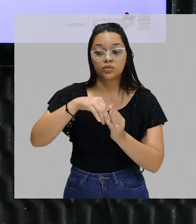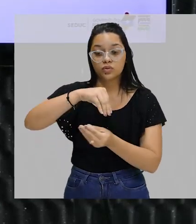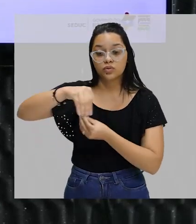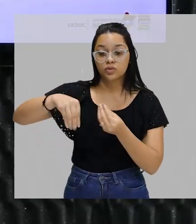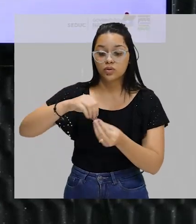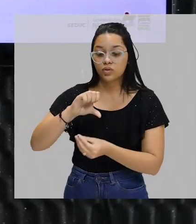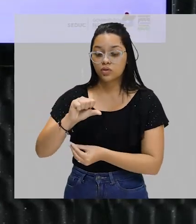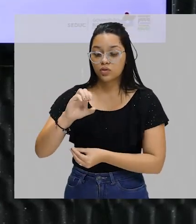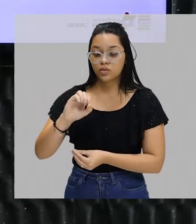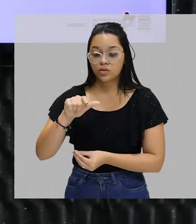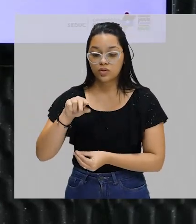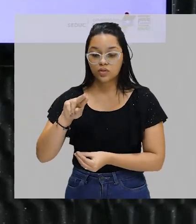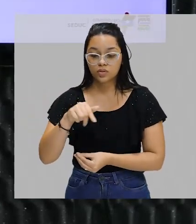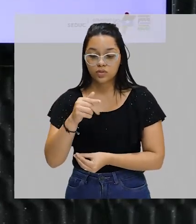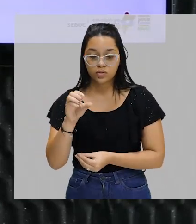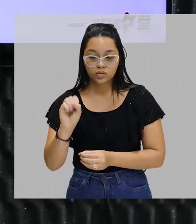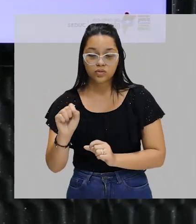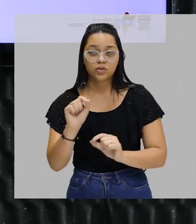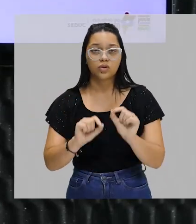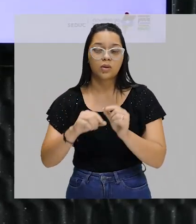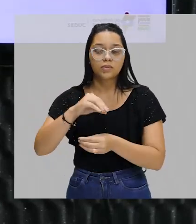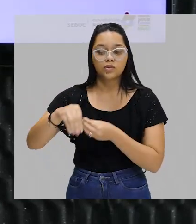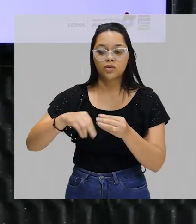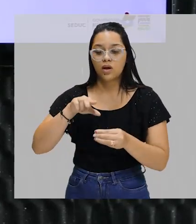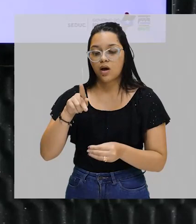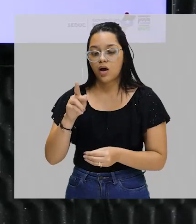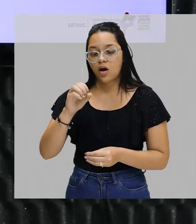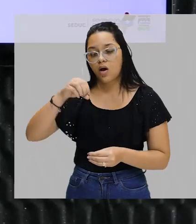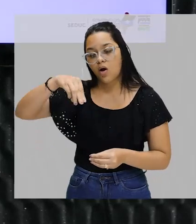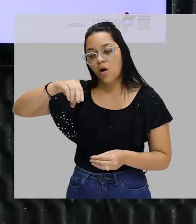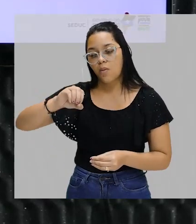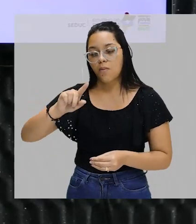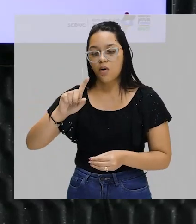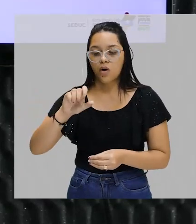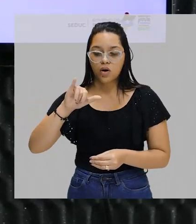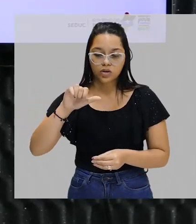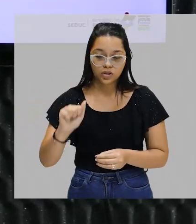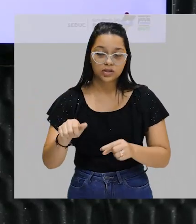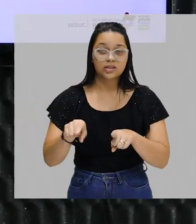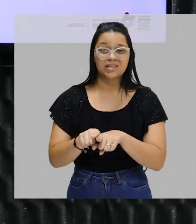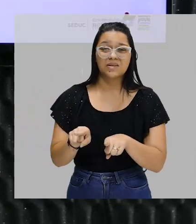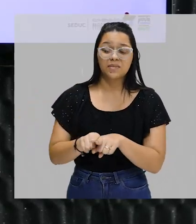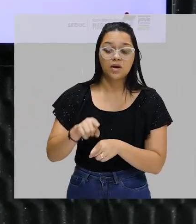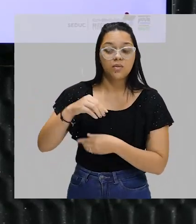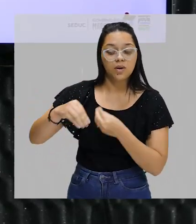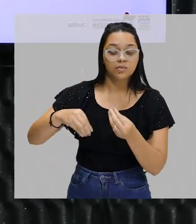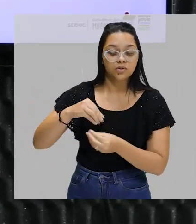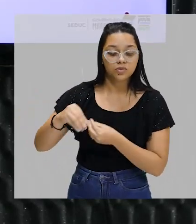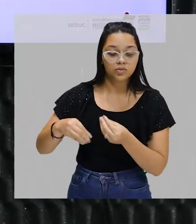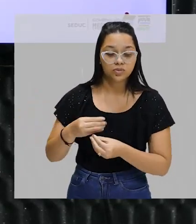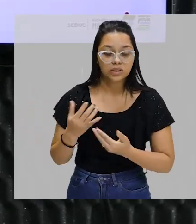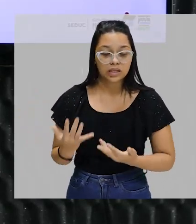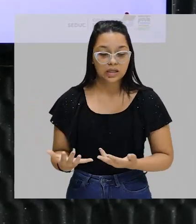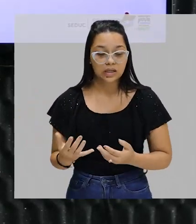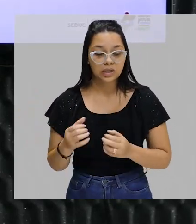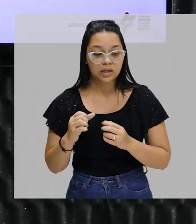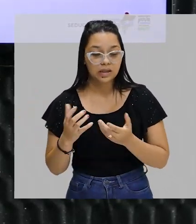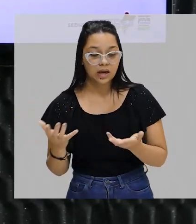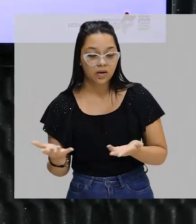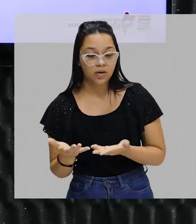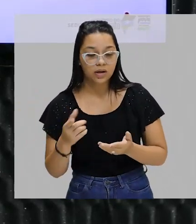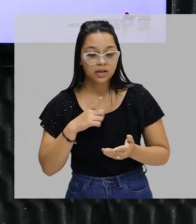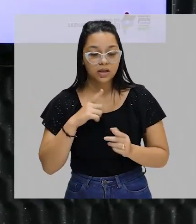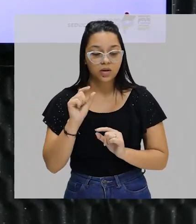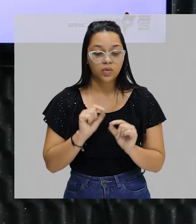que é toda mistura homogênea, certo? Já que nós temos uma mistura, vamos ter pelo menos